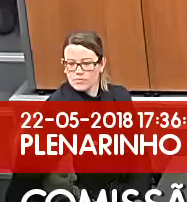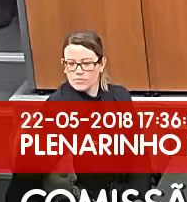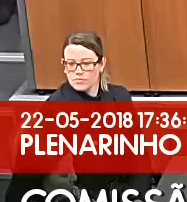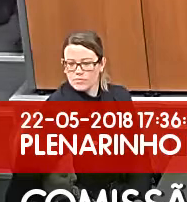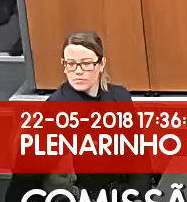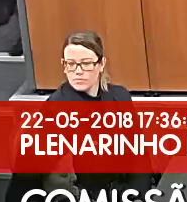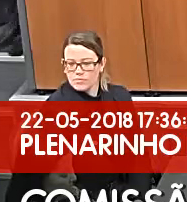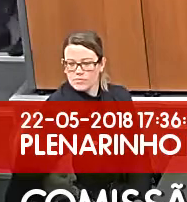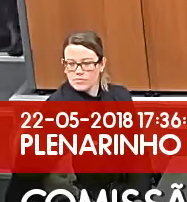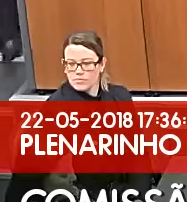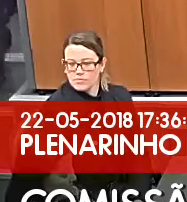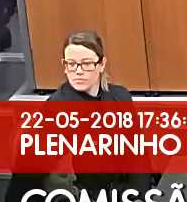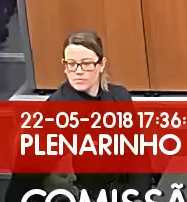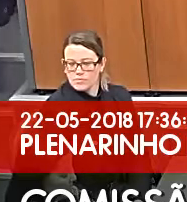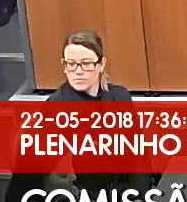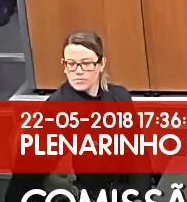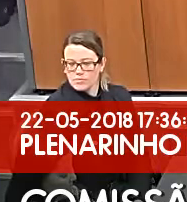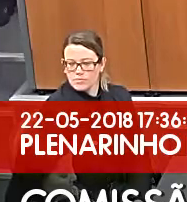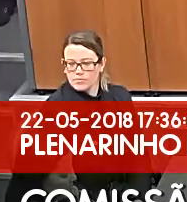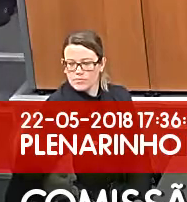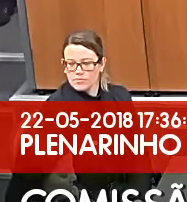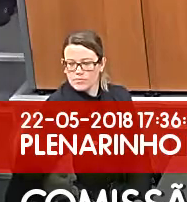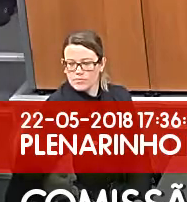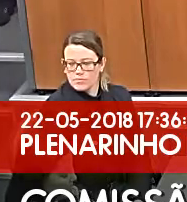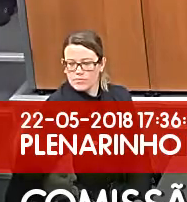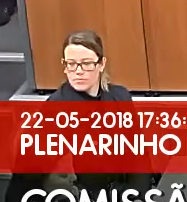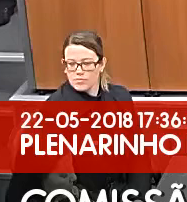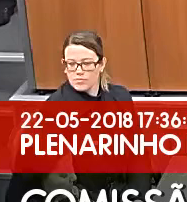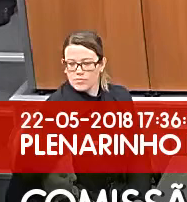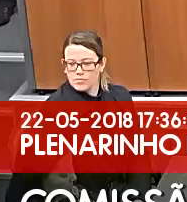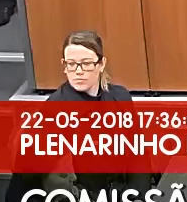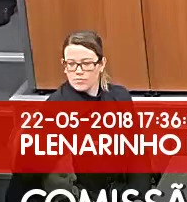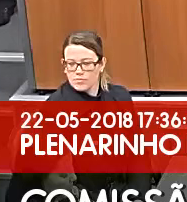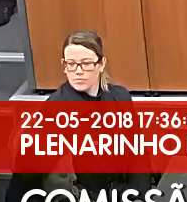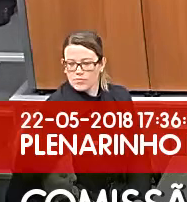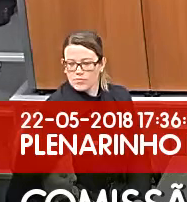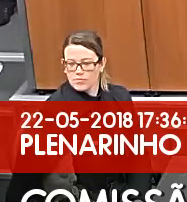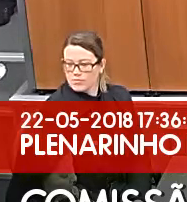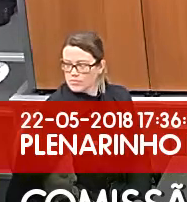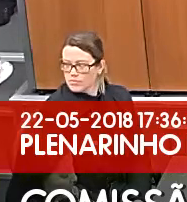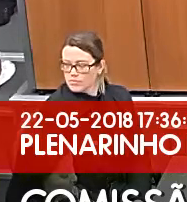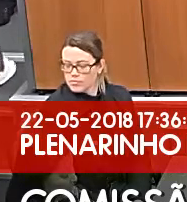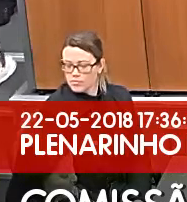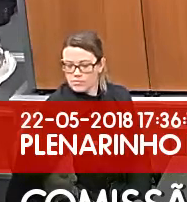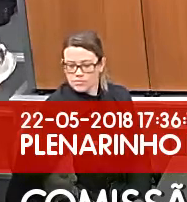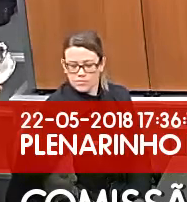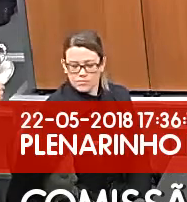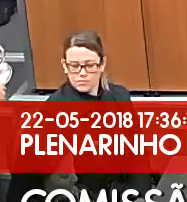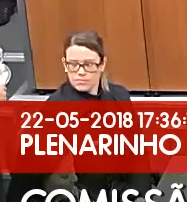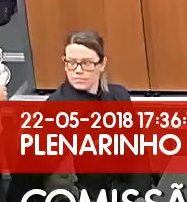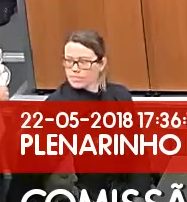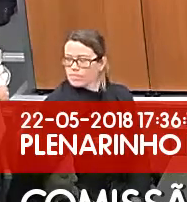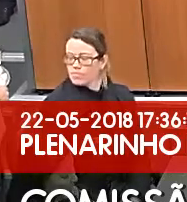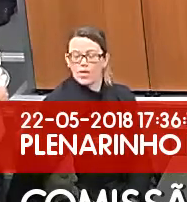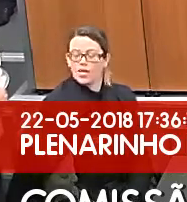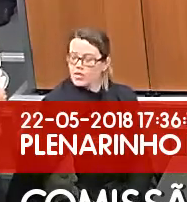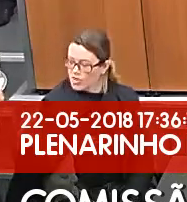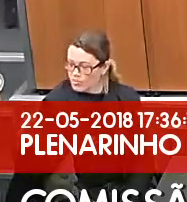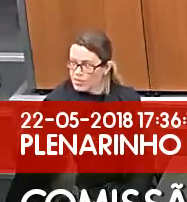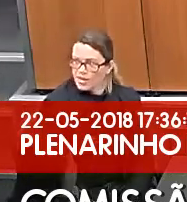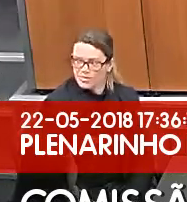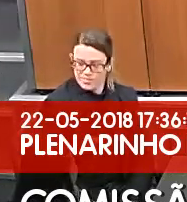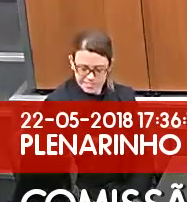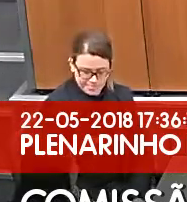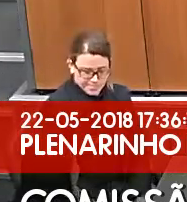nos colaborar com mais uma ideia. Enilza, com você a palavra, bem pertinho do microfone. Como a Ana Paula ali reivindicou, né,